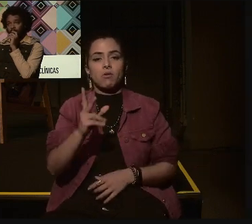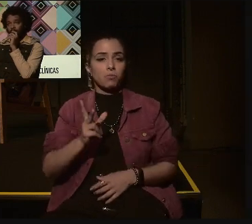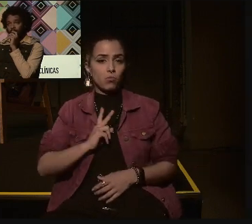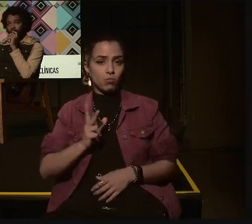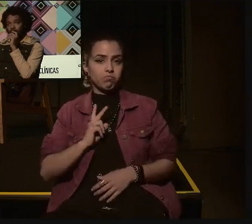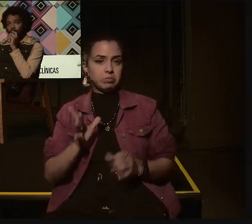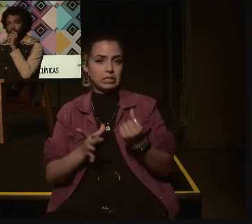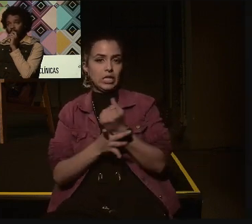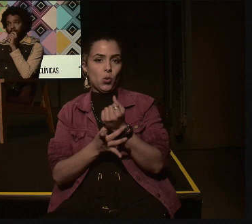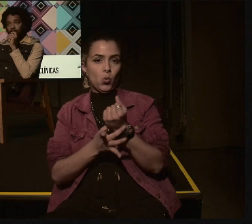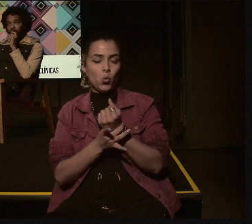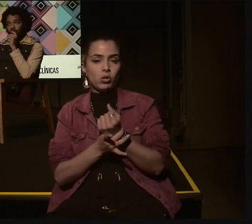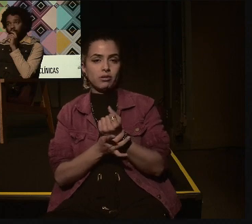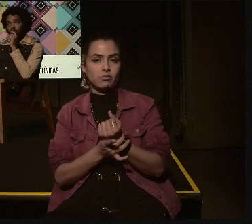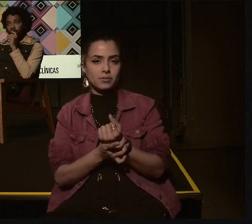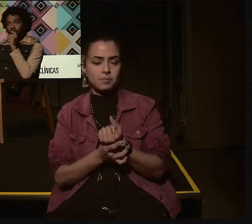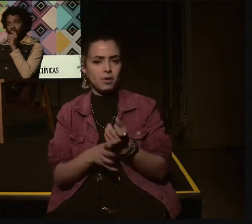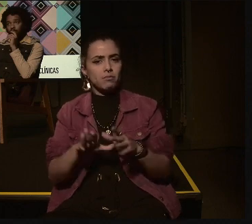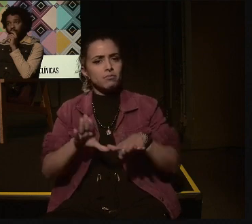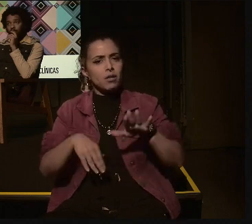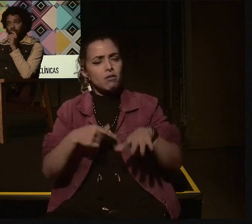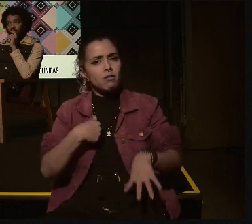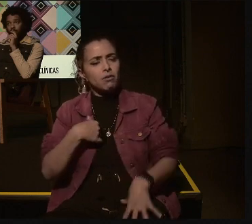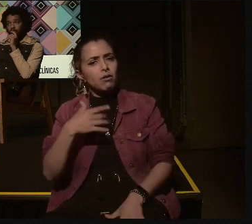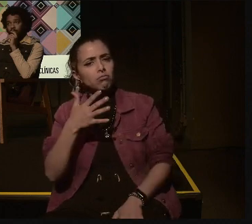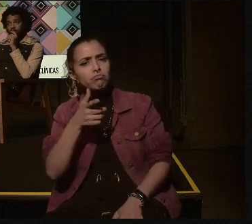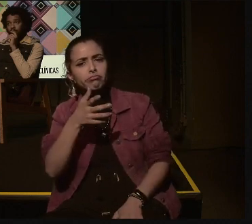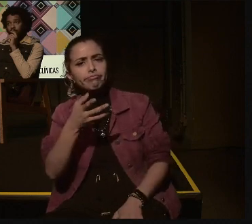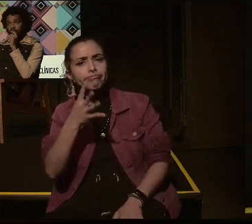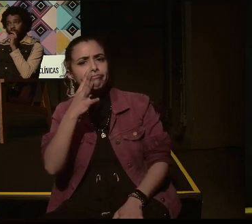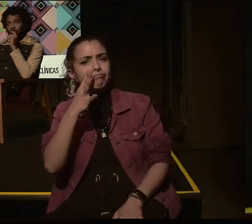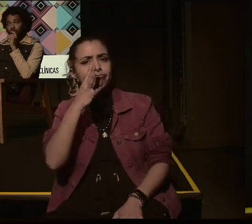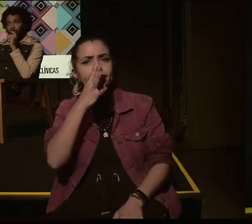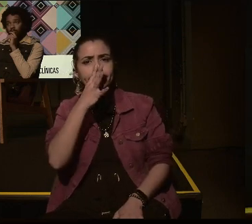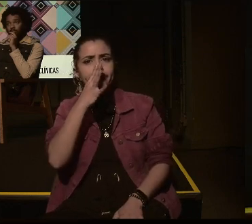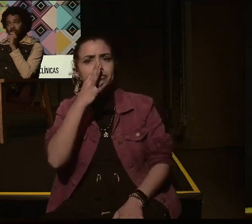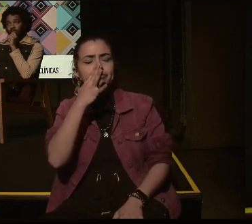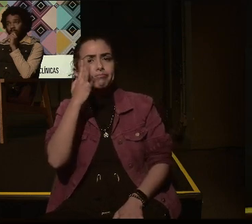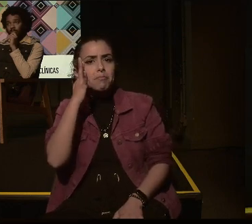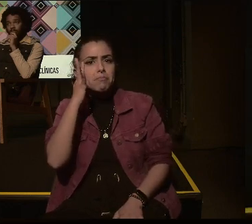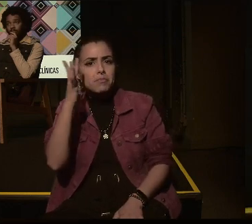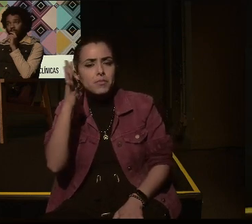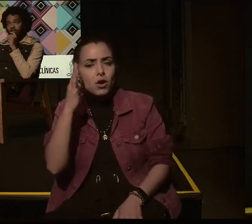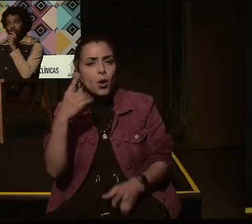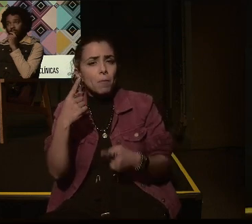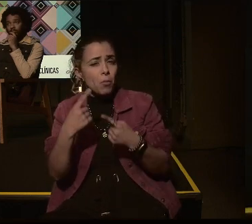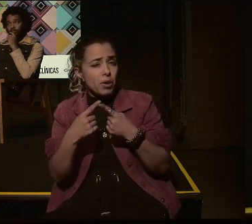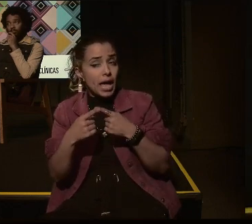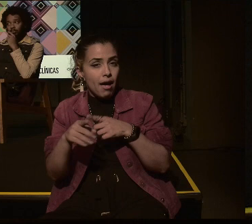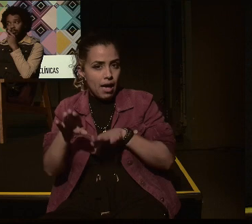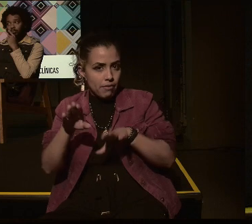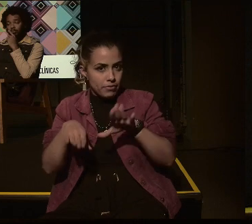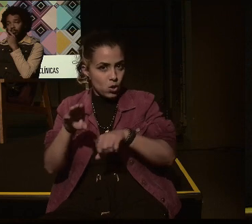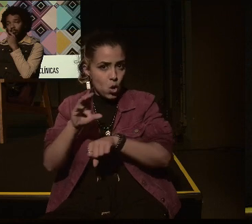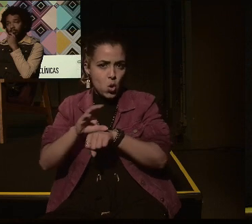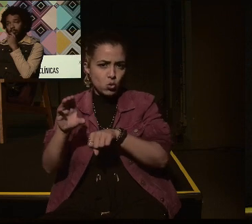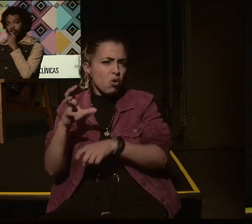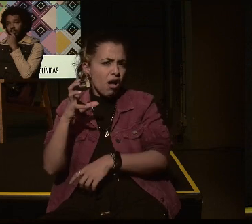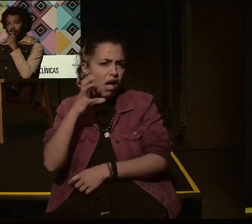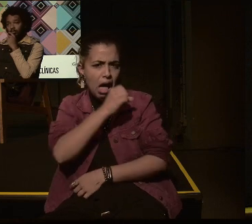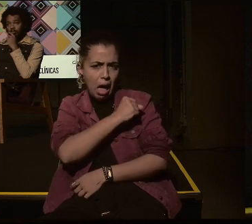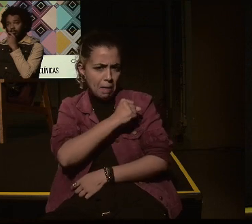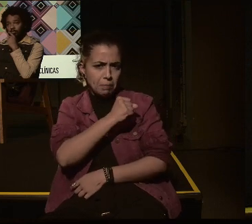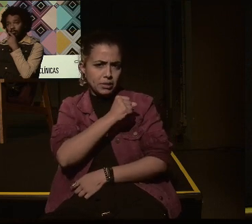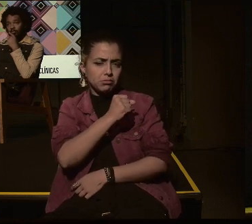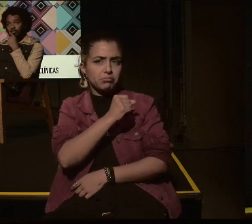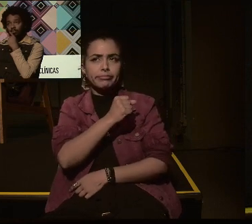com... Eu não sei se é uma estratégia de defesa, mas, por exemplo, eram cursos breves, não era de aprendizado,